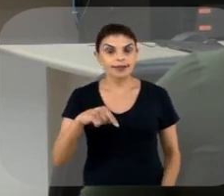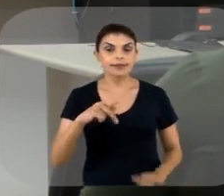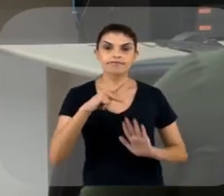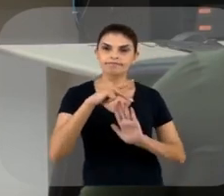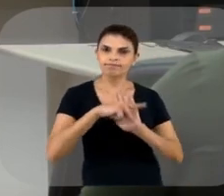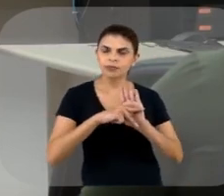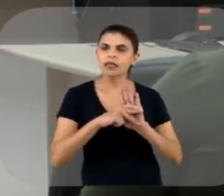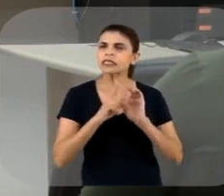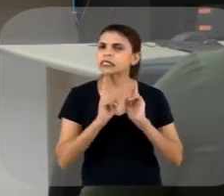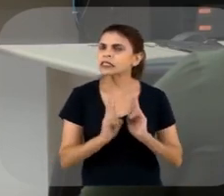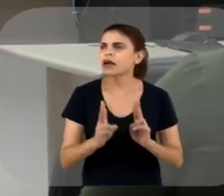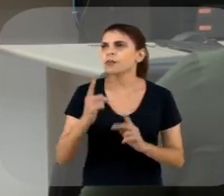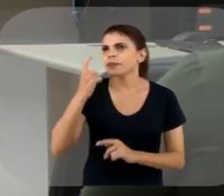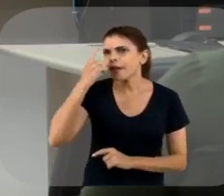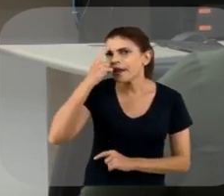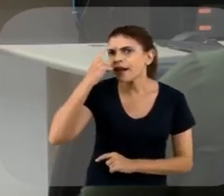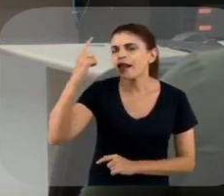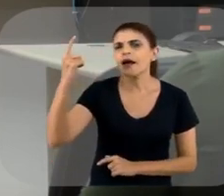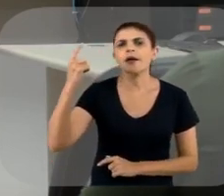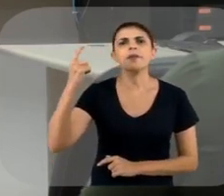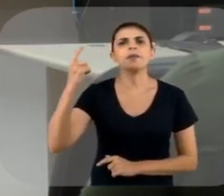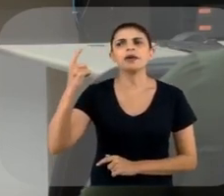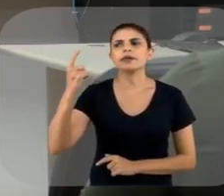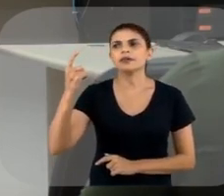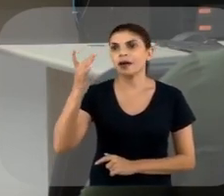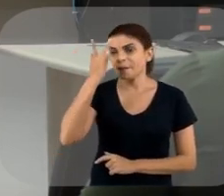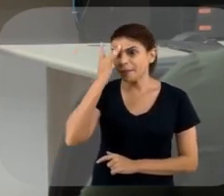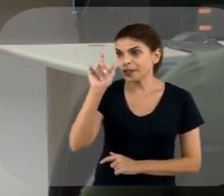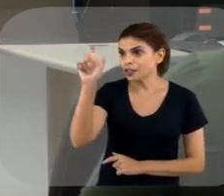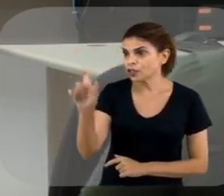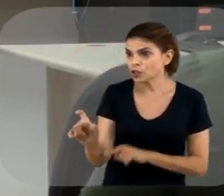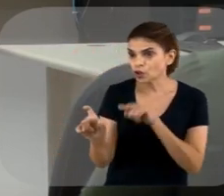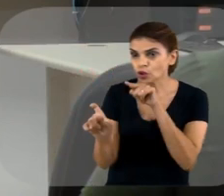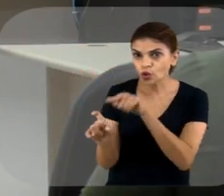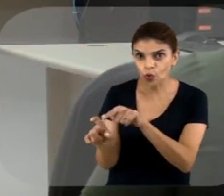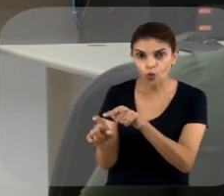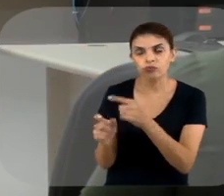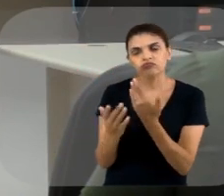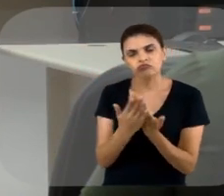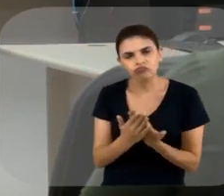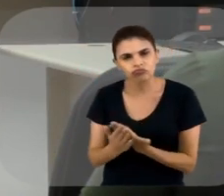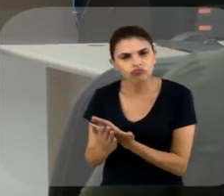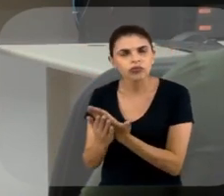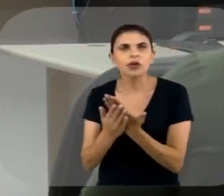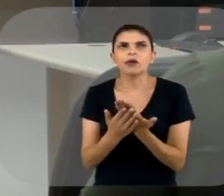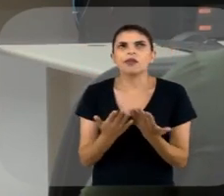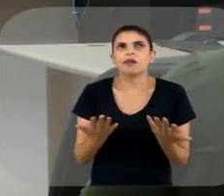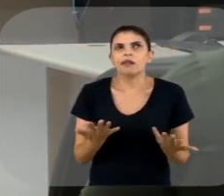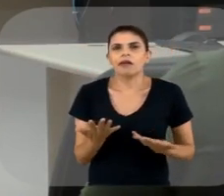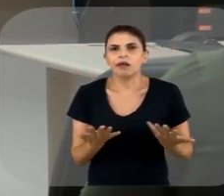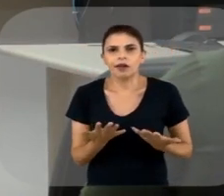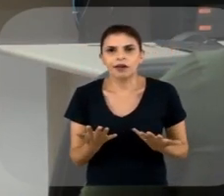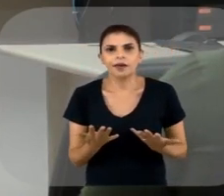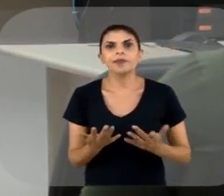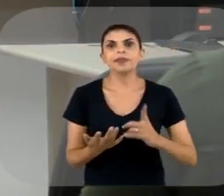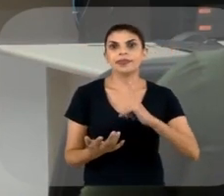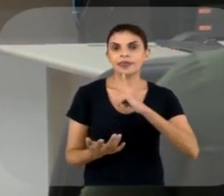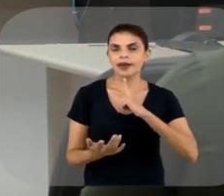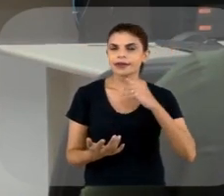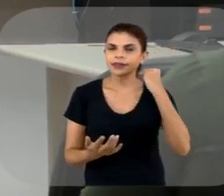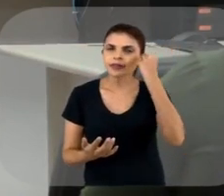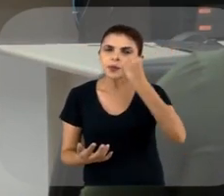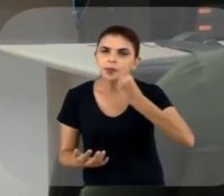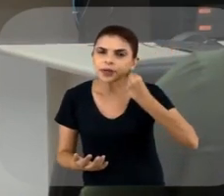é importante que a gente lembre, né, que aquela pessoa que está ali, vou dizer, tendo